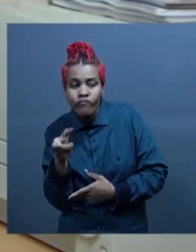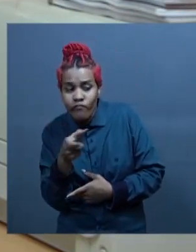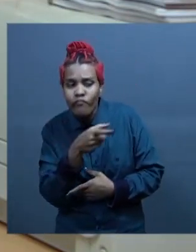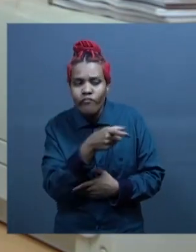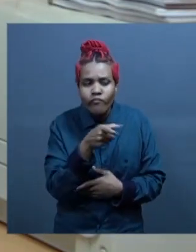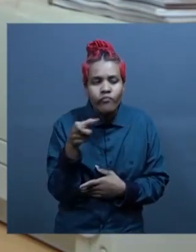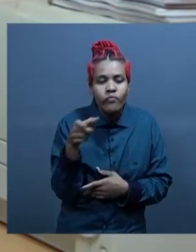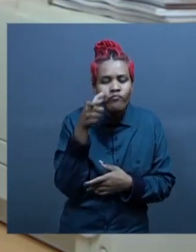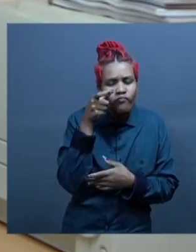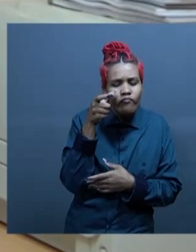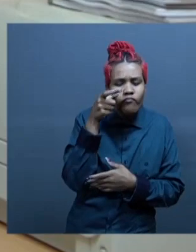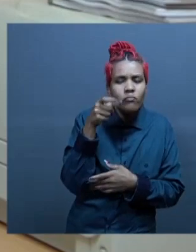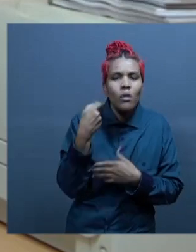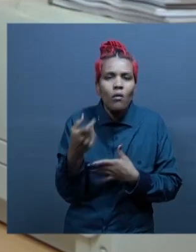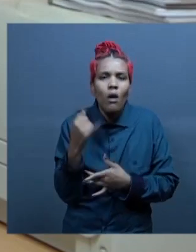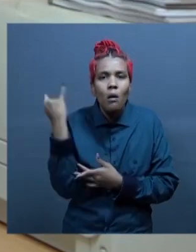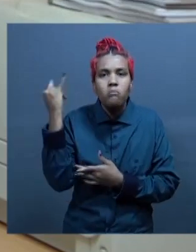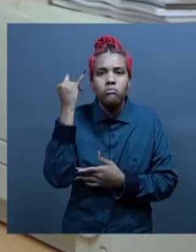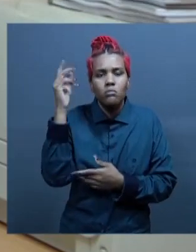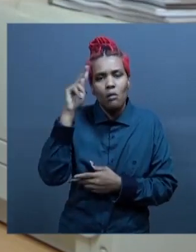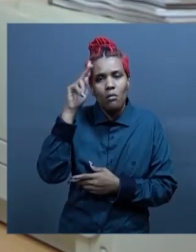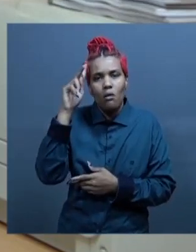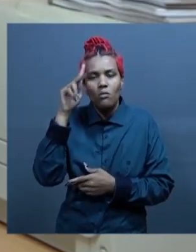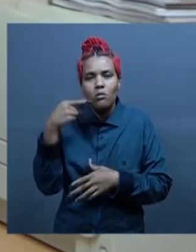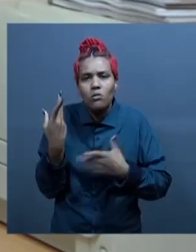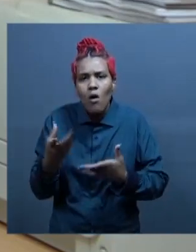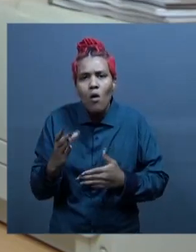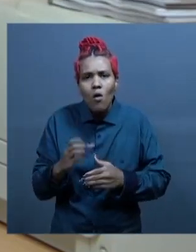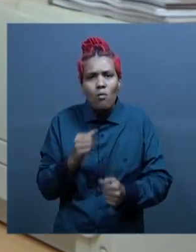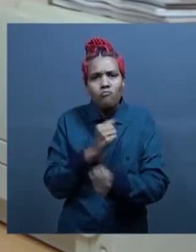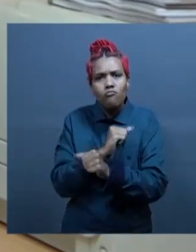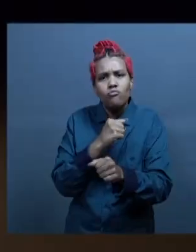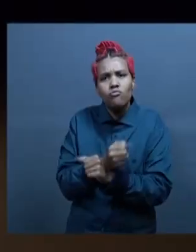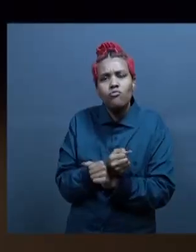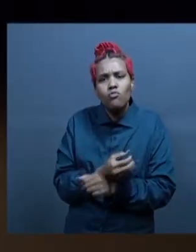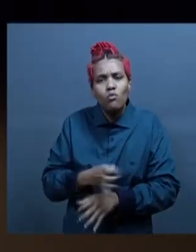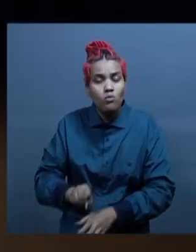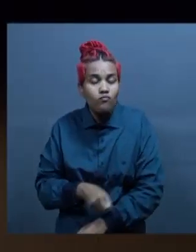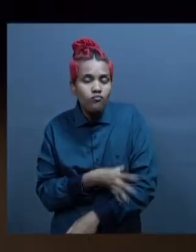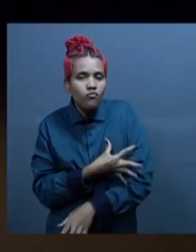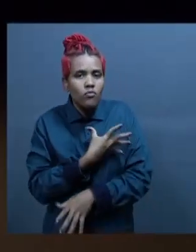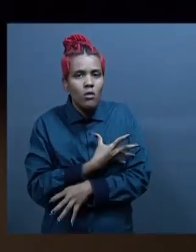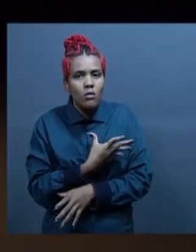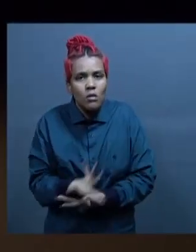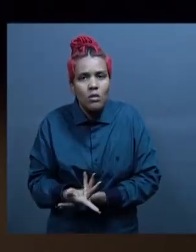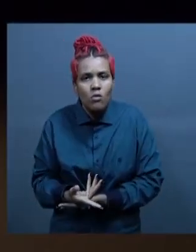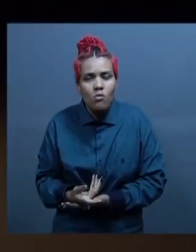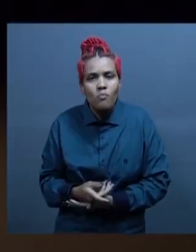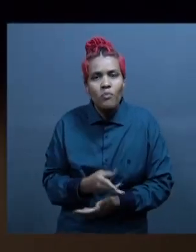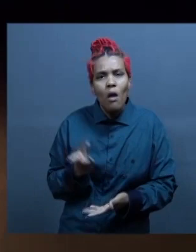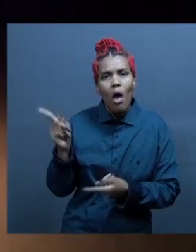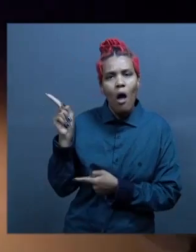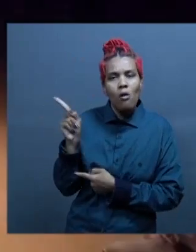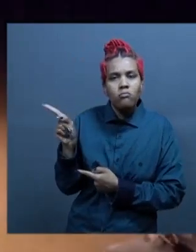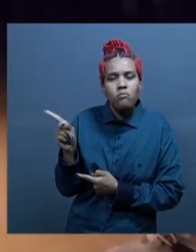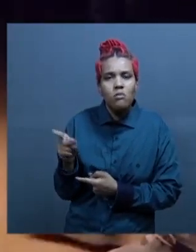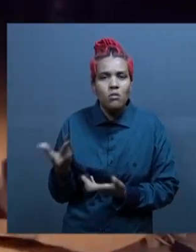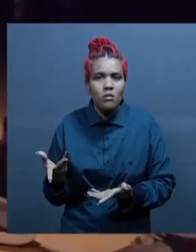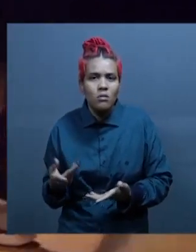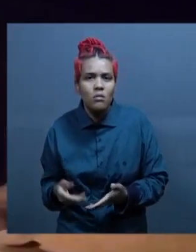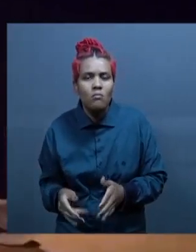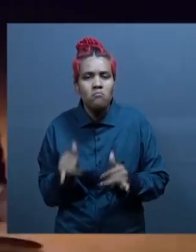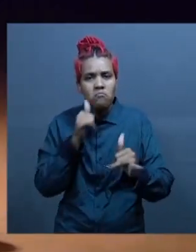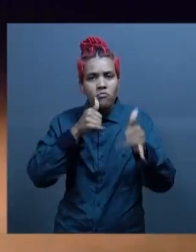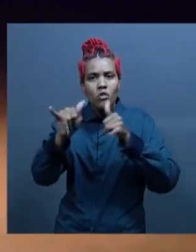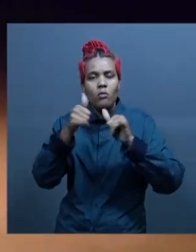importante na história delas começando a construir sentidos relevantes esta propaganda foi lançada no dia da consciência negra